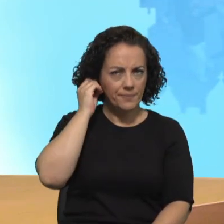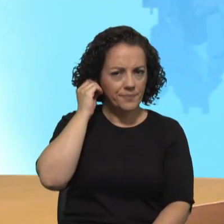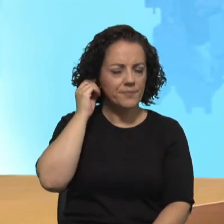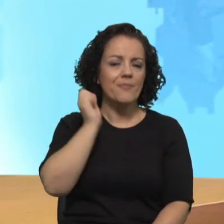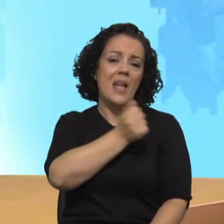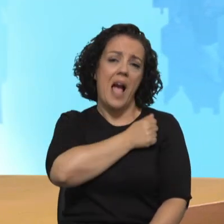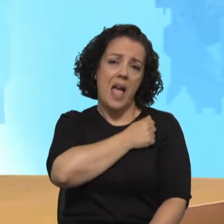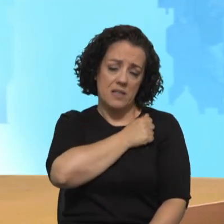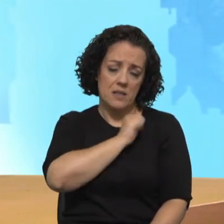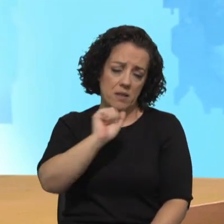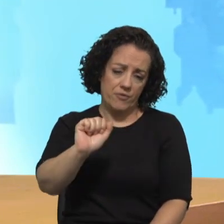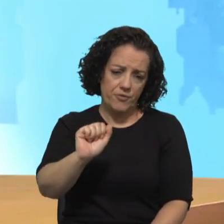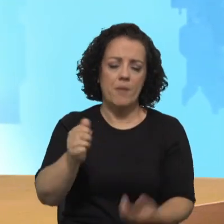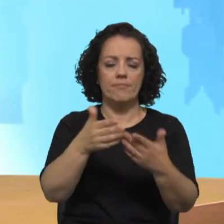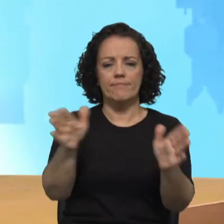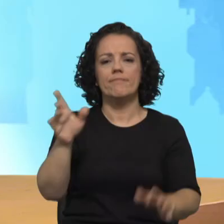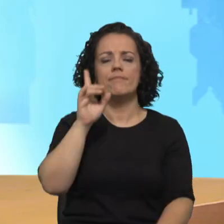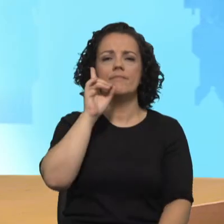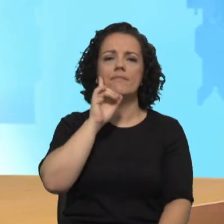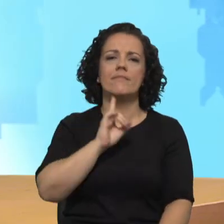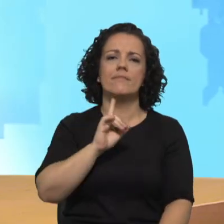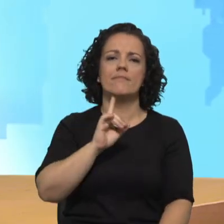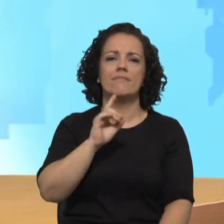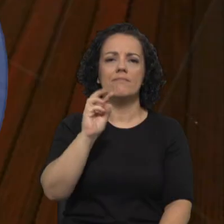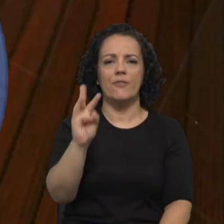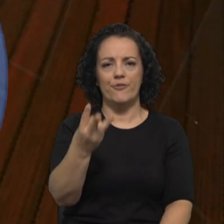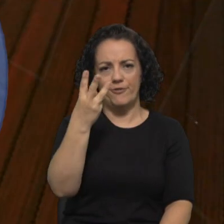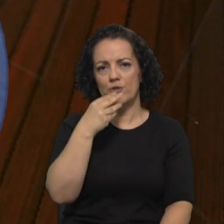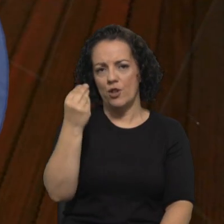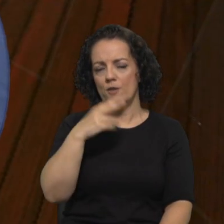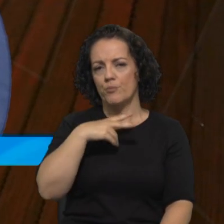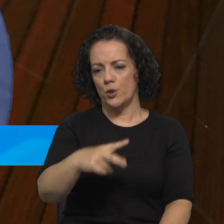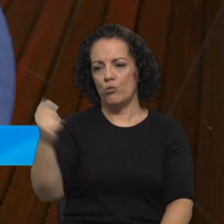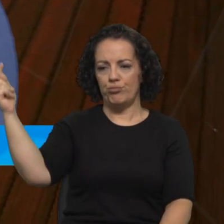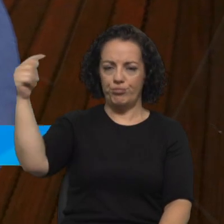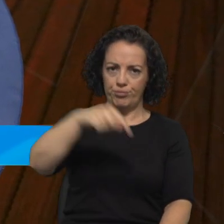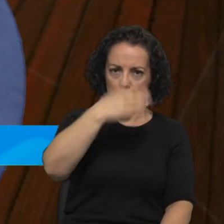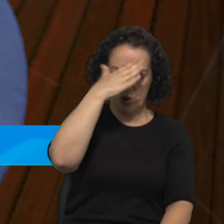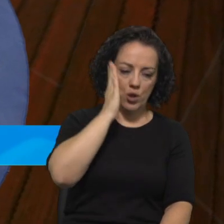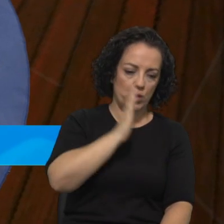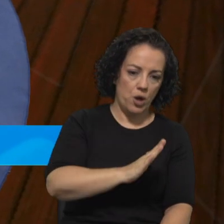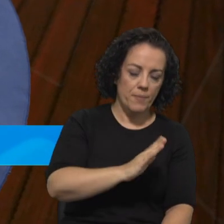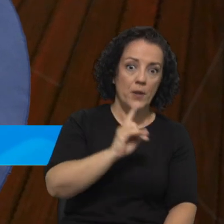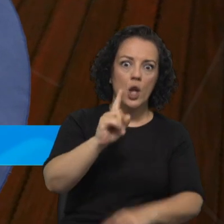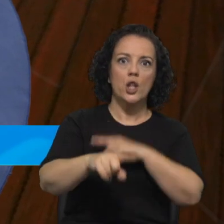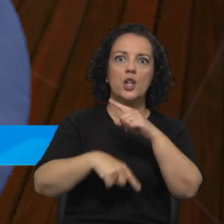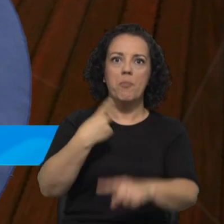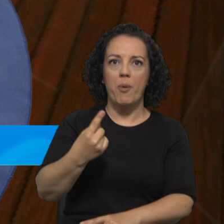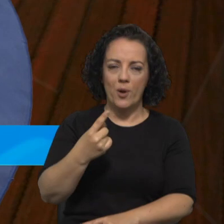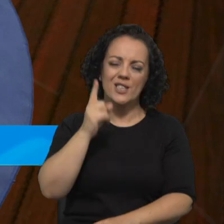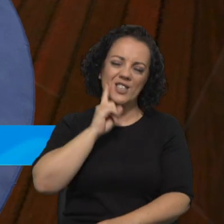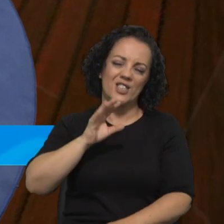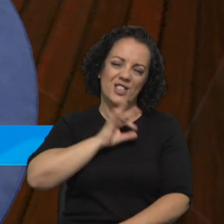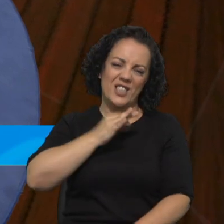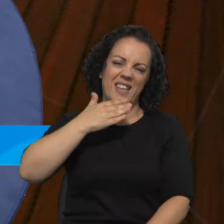peregrinas, um grupo de 3 peregrinas portuguesas e quando soube que eram portuguesas disse, afinal, já com uma certa idade, já com